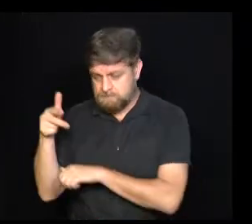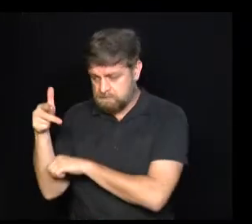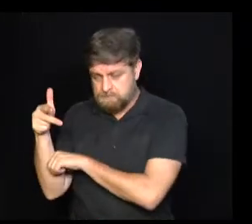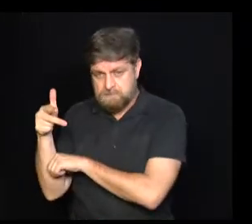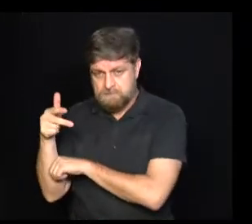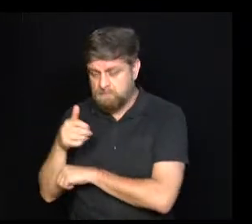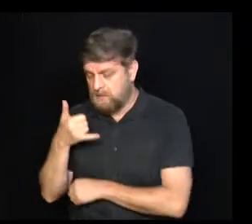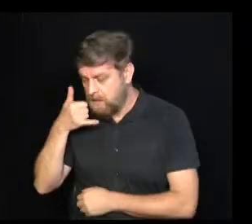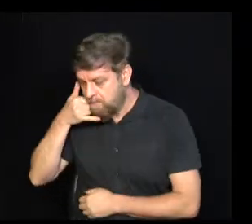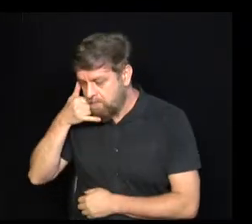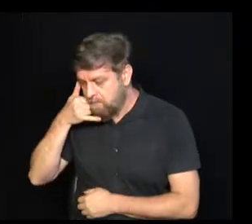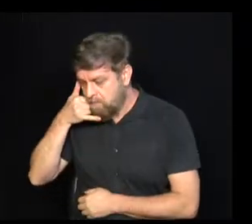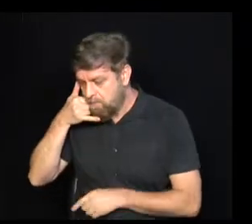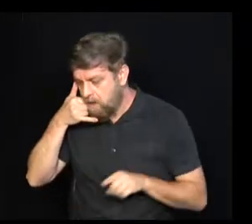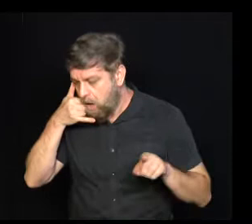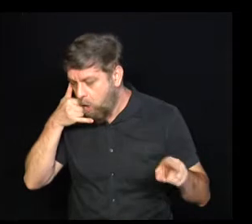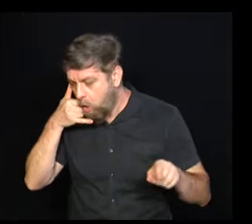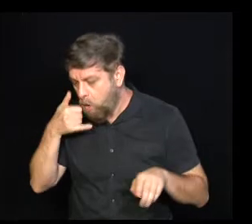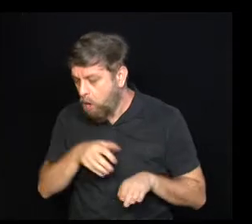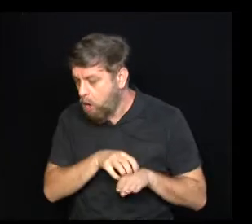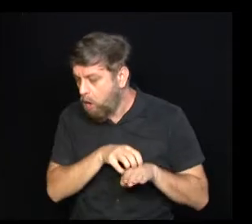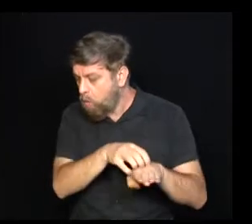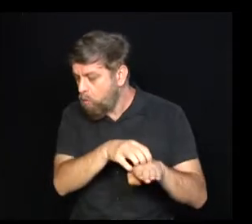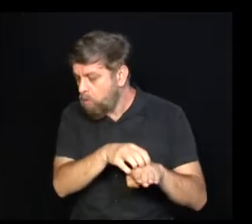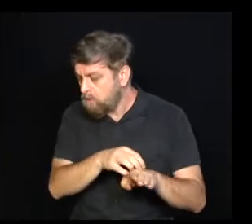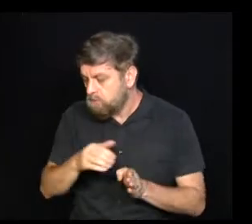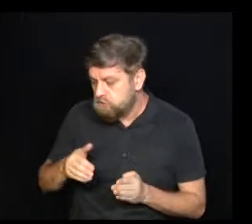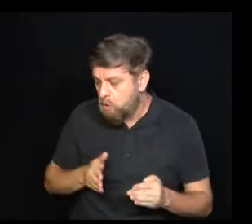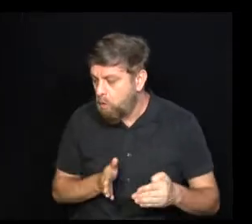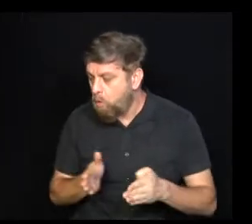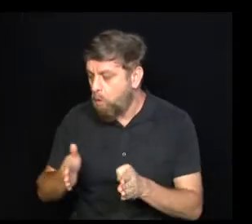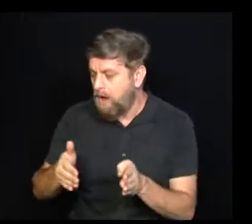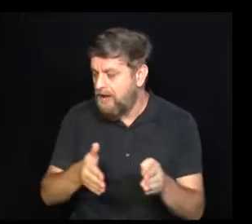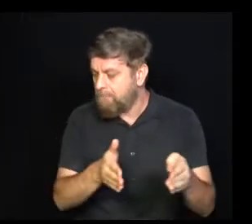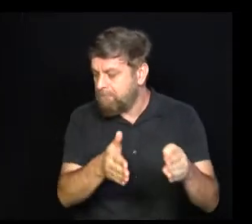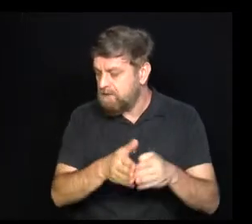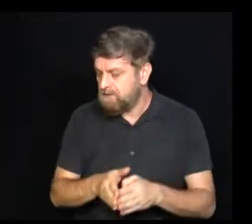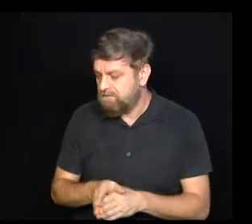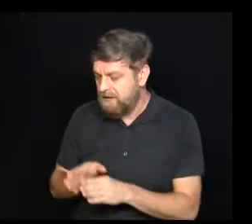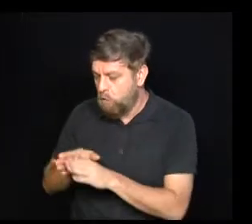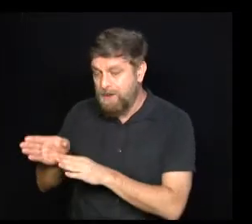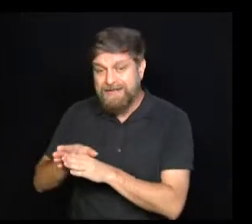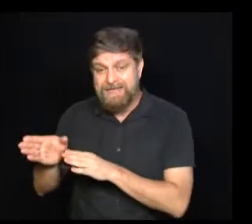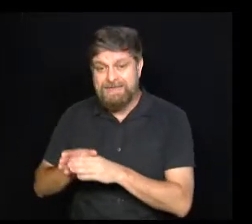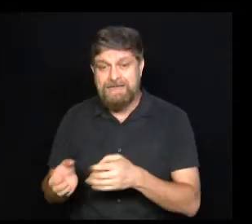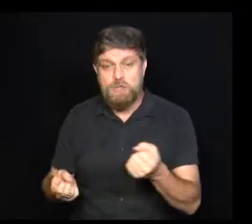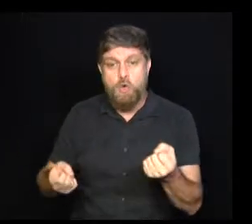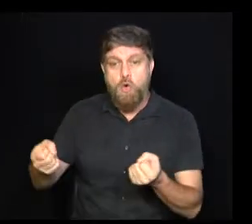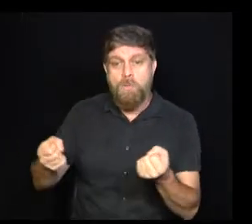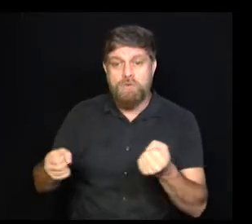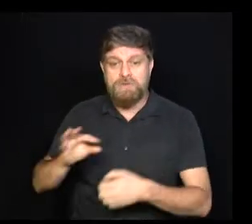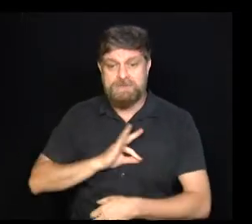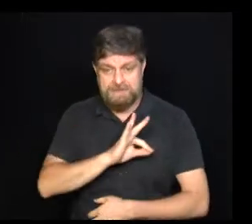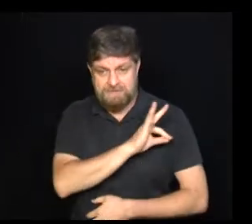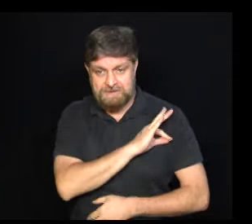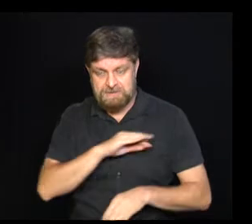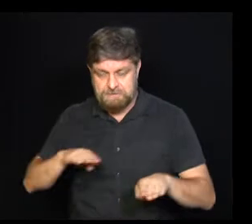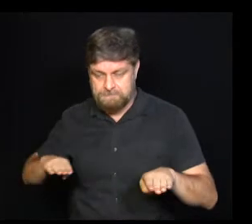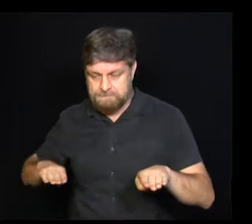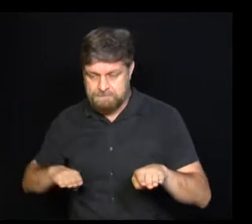para a viatura onde o ônibus vai passar. Isso facilita a abordagem, porque a gente pode tanto abordar esse